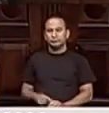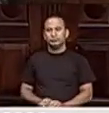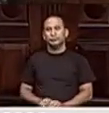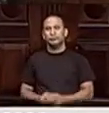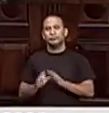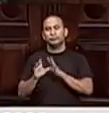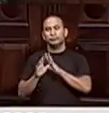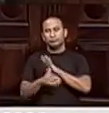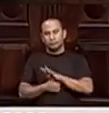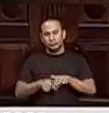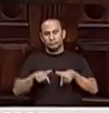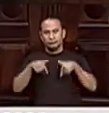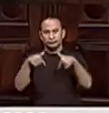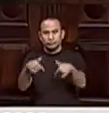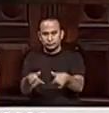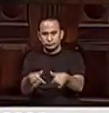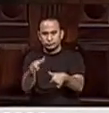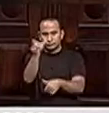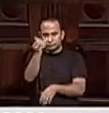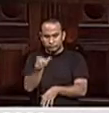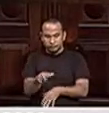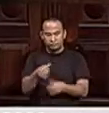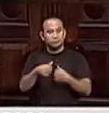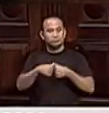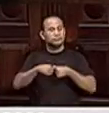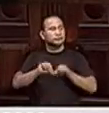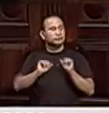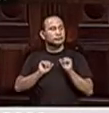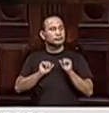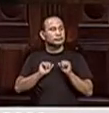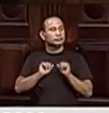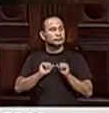golpistas de plantão estão